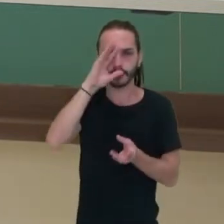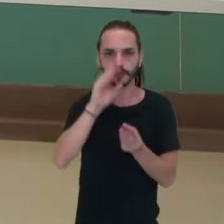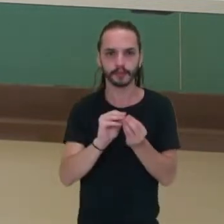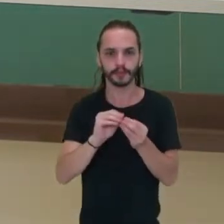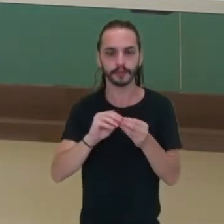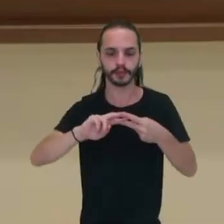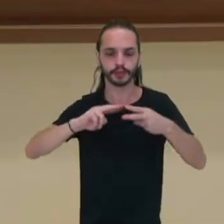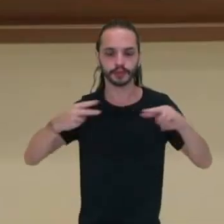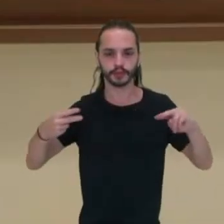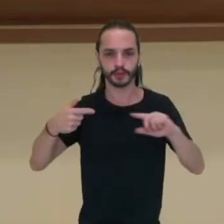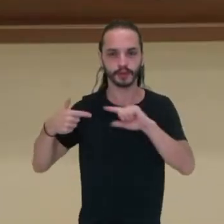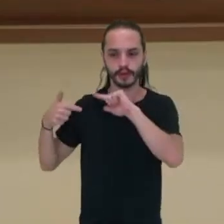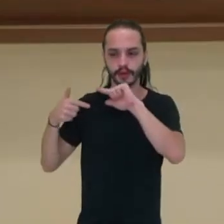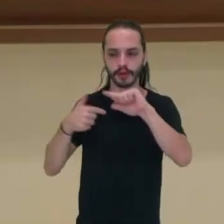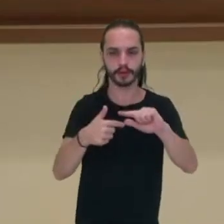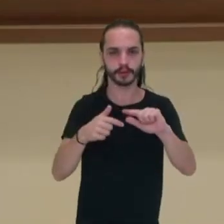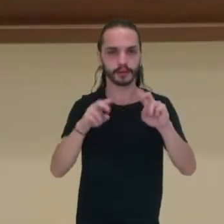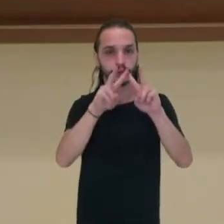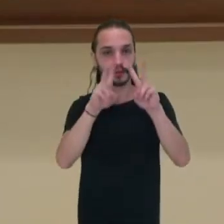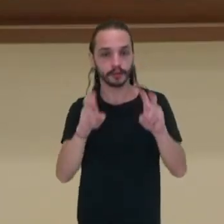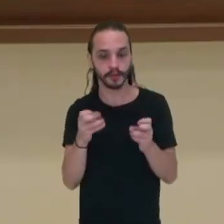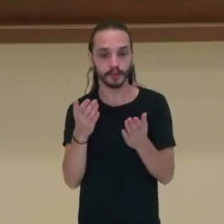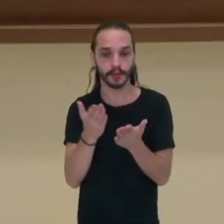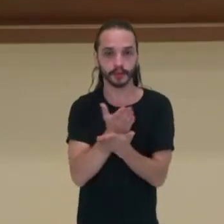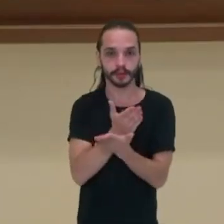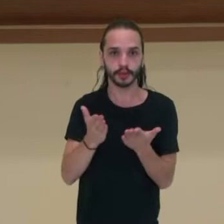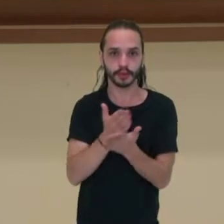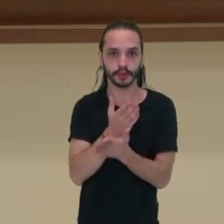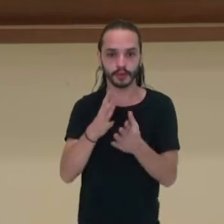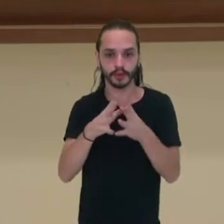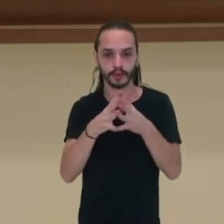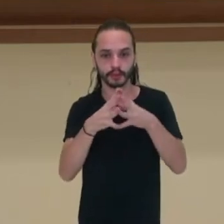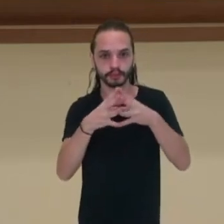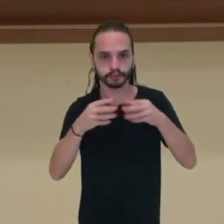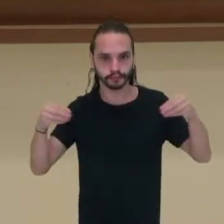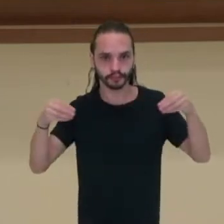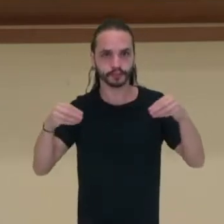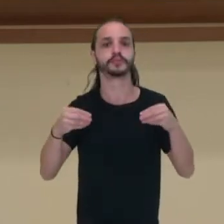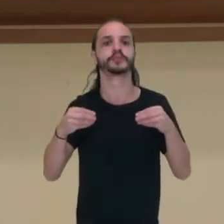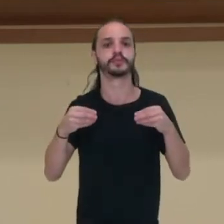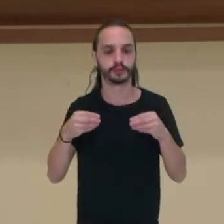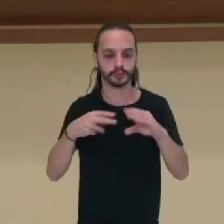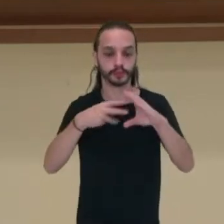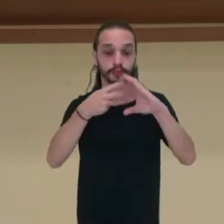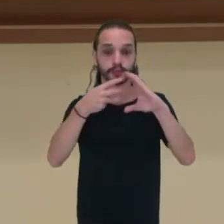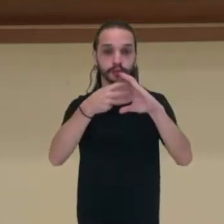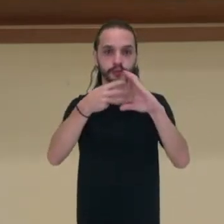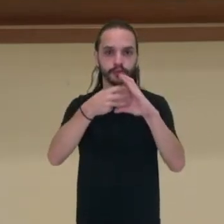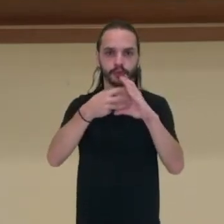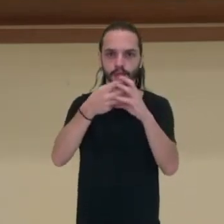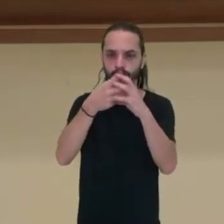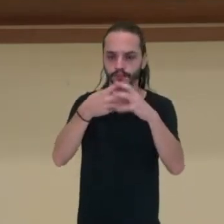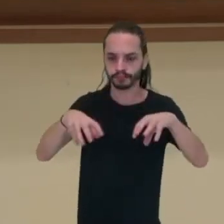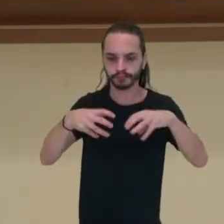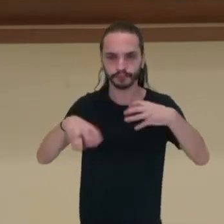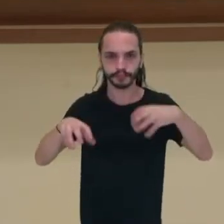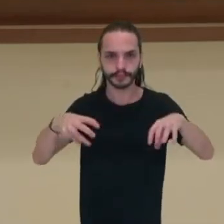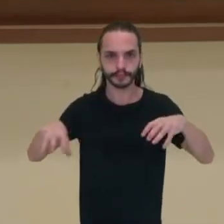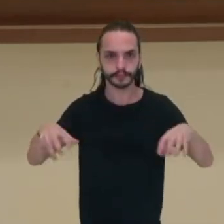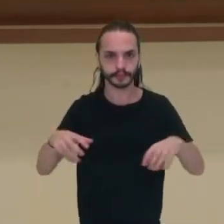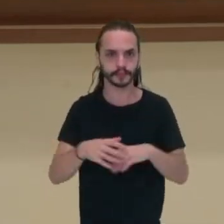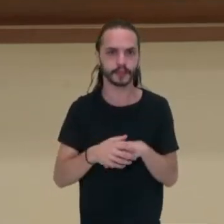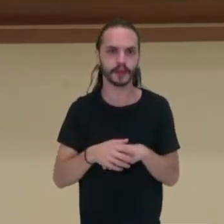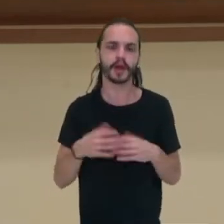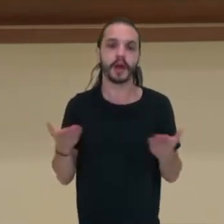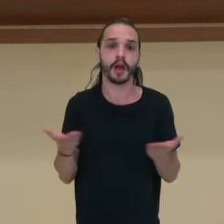descoberta sobre divisão celular? É aí que a gente começa a agregar os assuntos, né? Trazer assuntos que você já viu na primeira